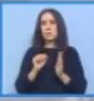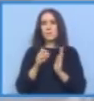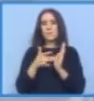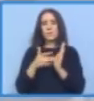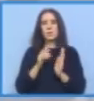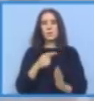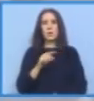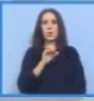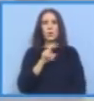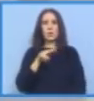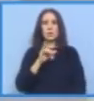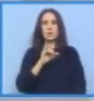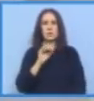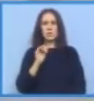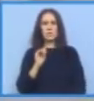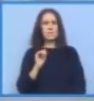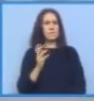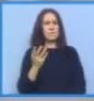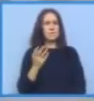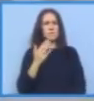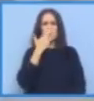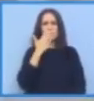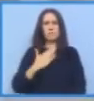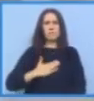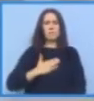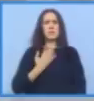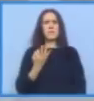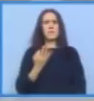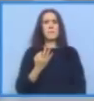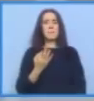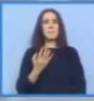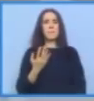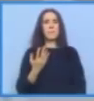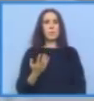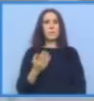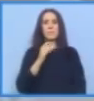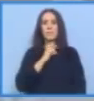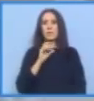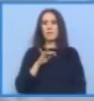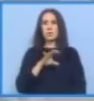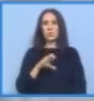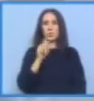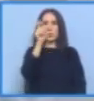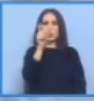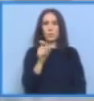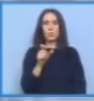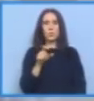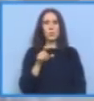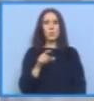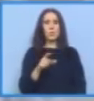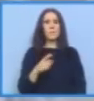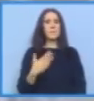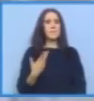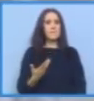Crónicas e aí somos confrontados também, de alguma forma, Padre Francisco, com